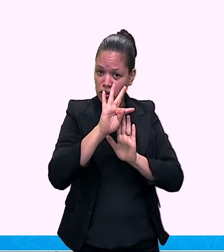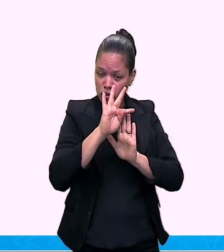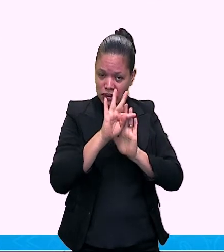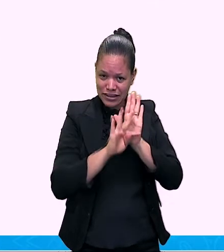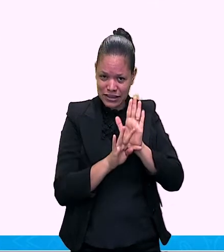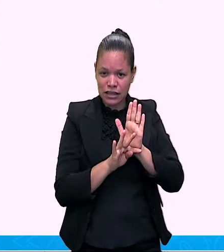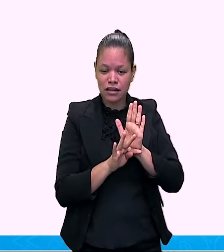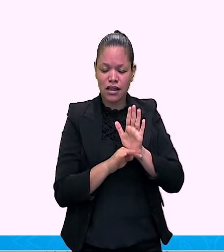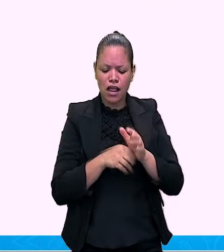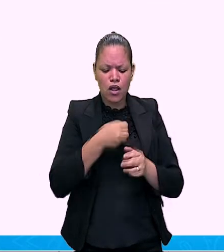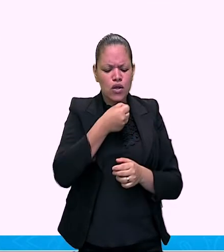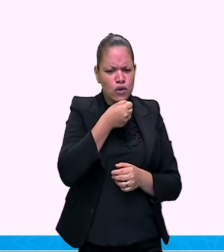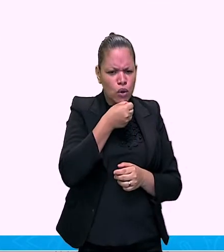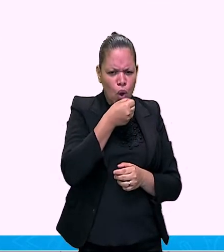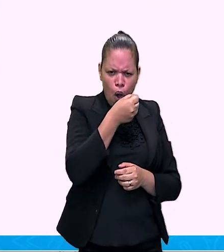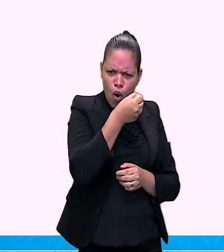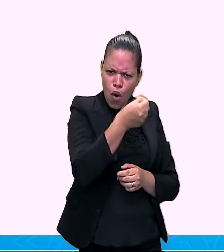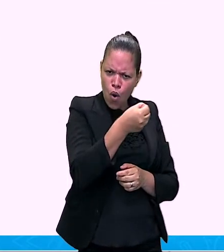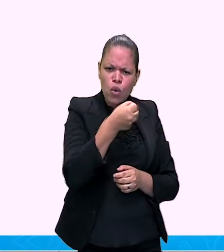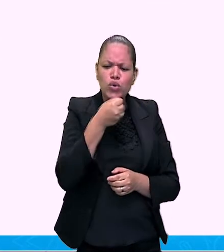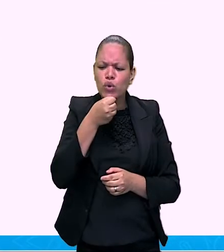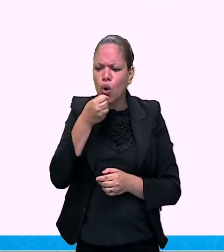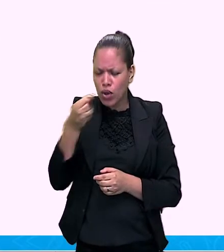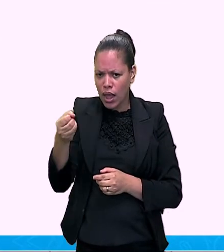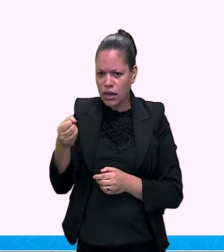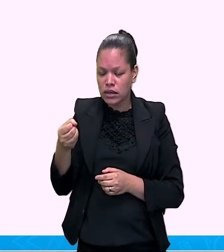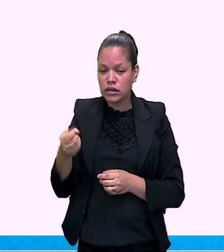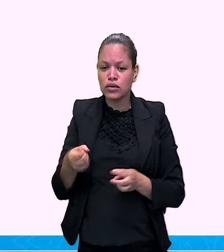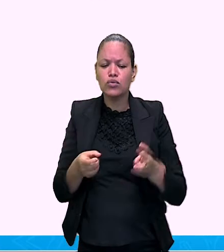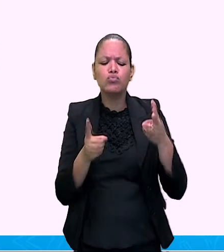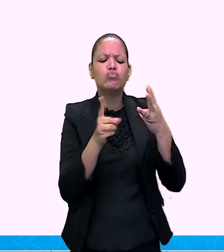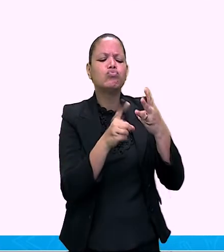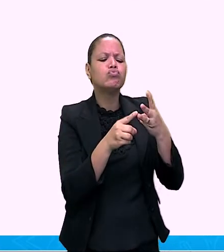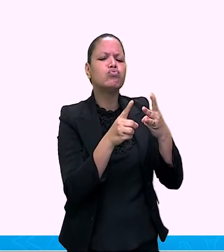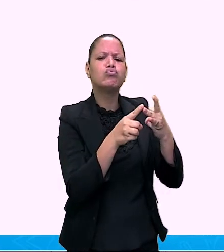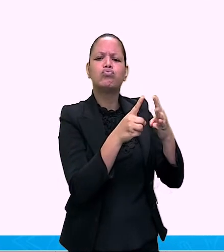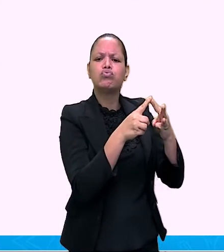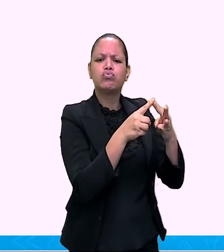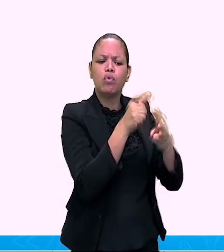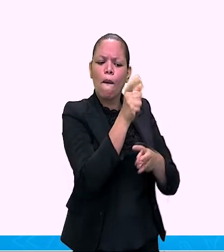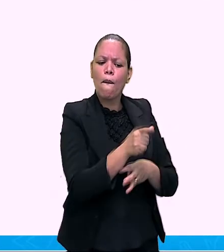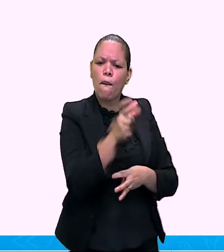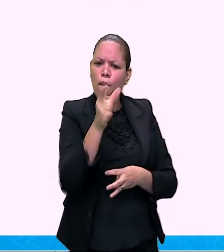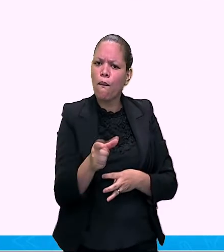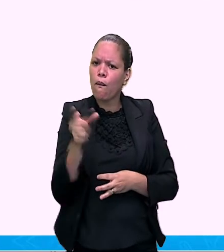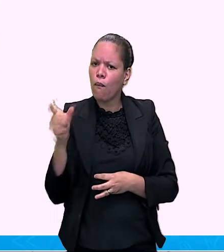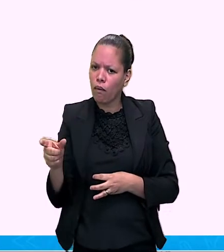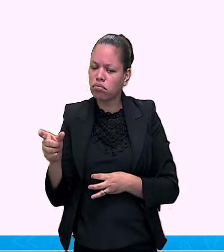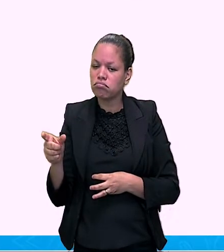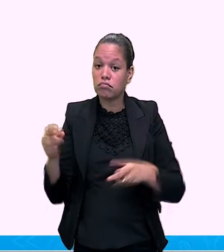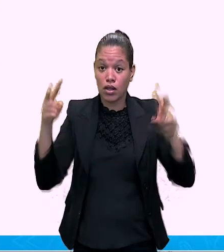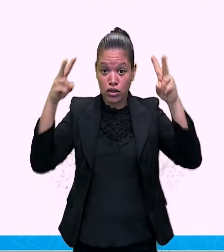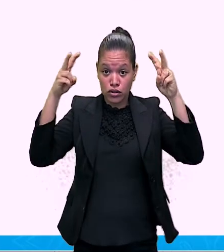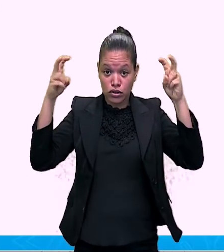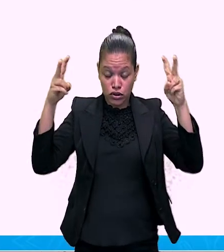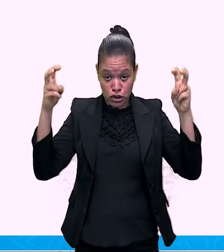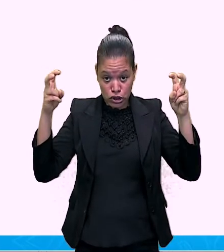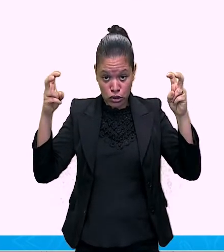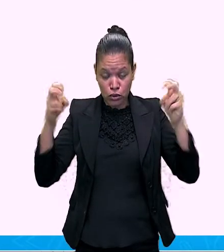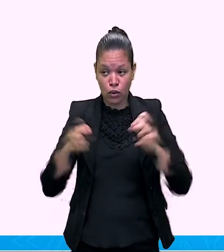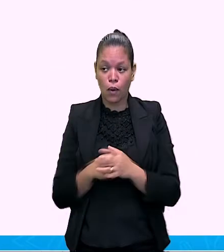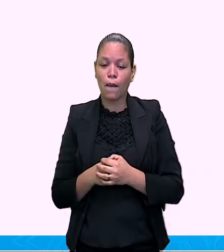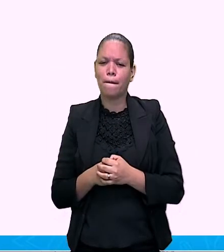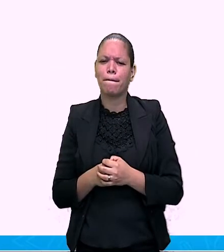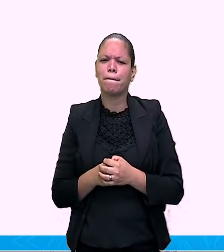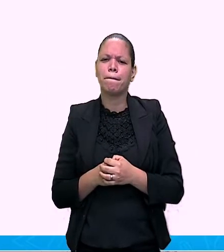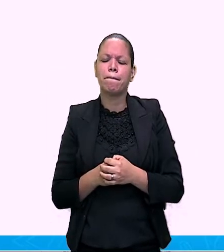é dividida em 3 partes, no todo, né? Então, nós vamos conhecer aí, ó. Título principal e secundário